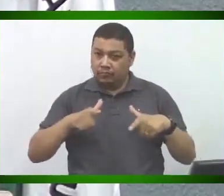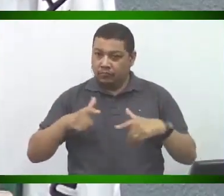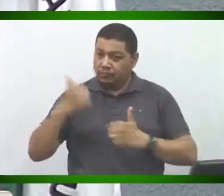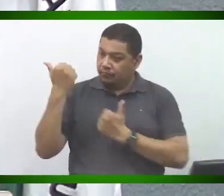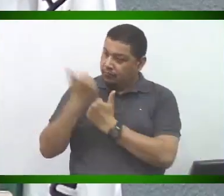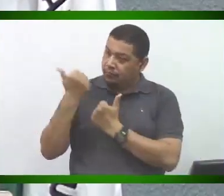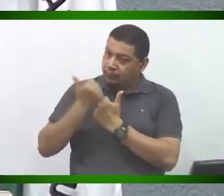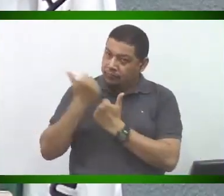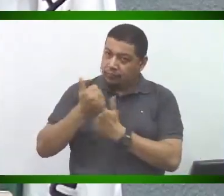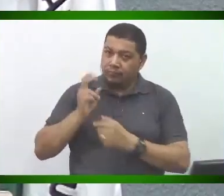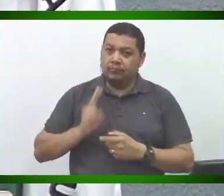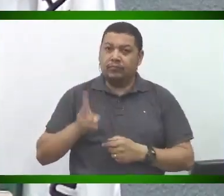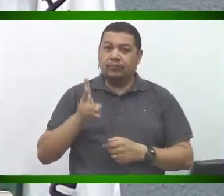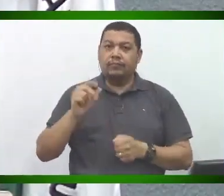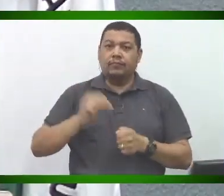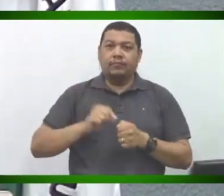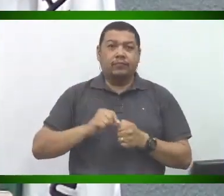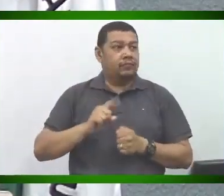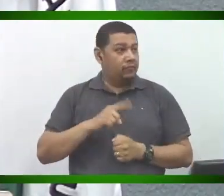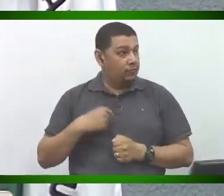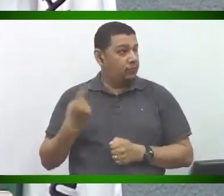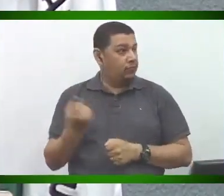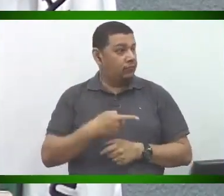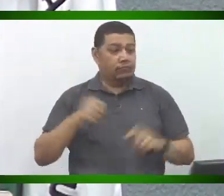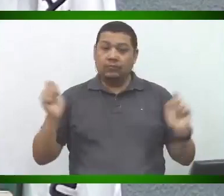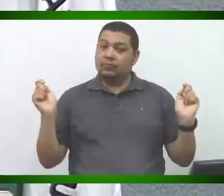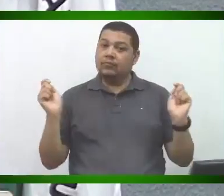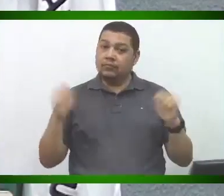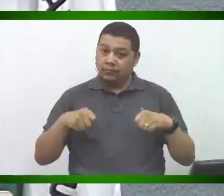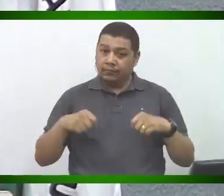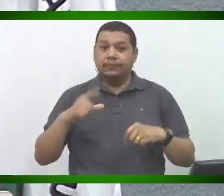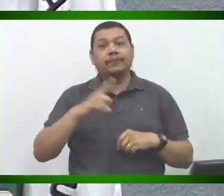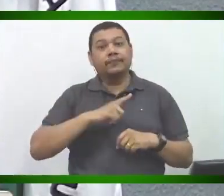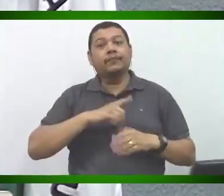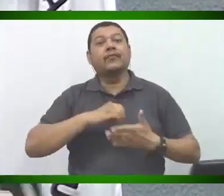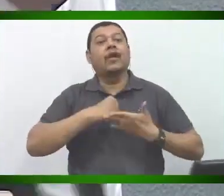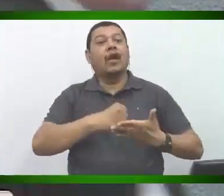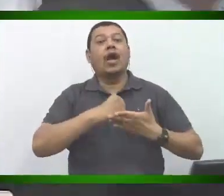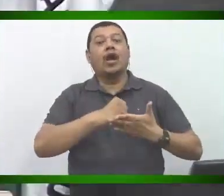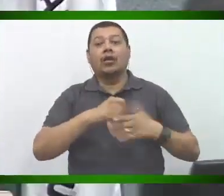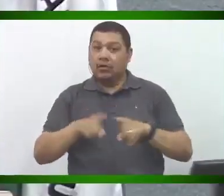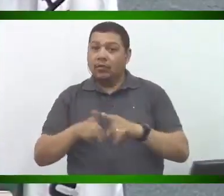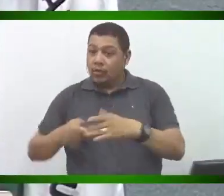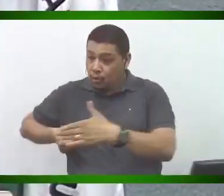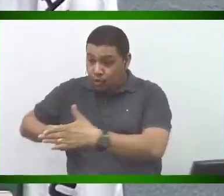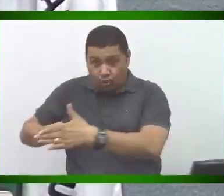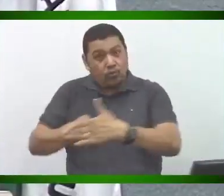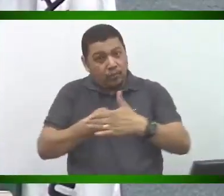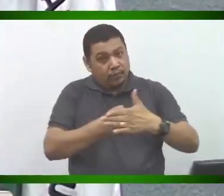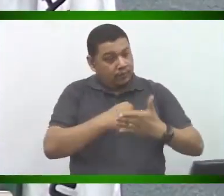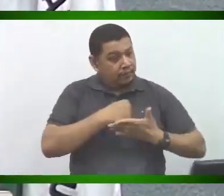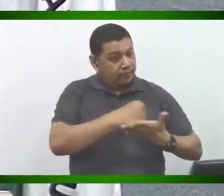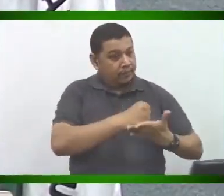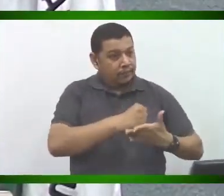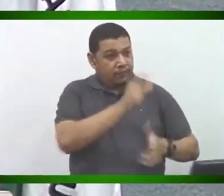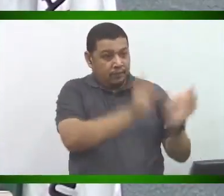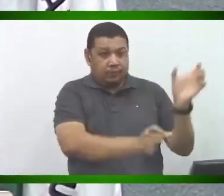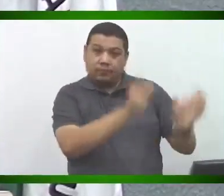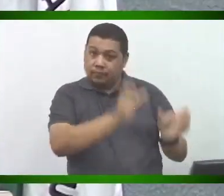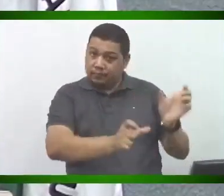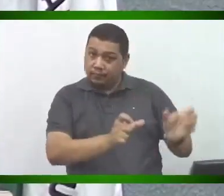assessorar e fazer com que a gente consiga atender e cobrar pela população.